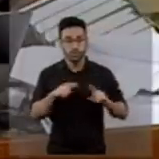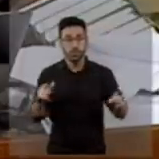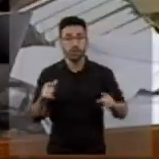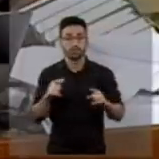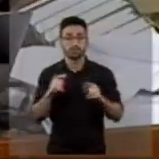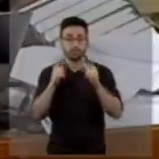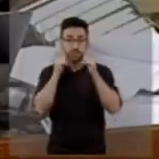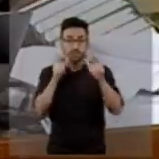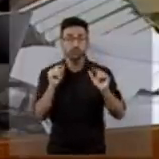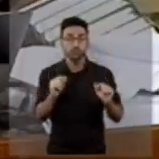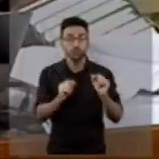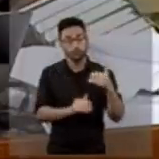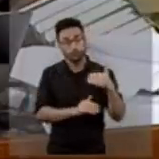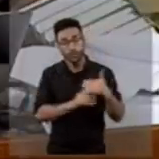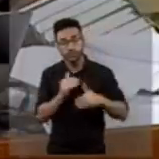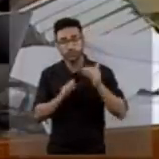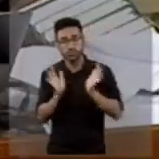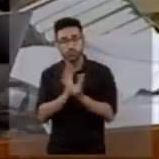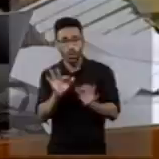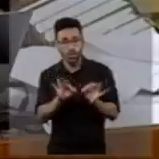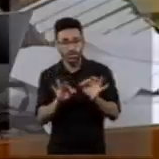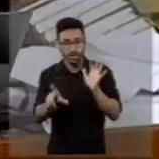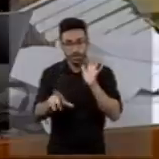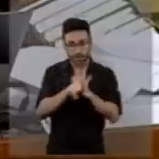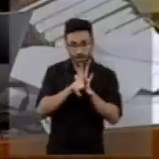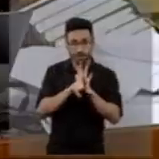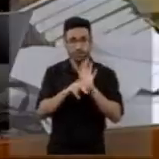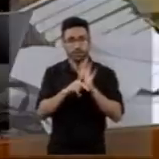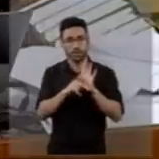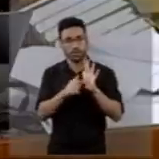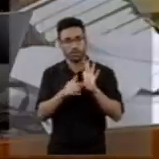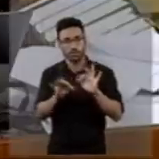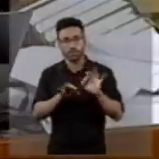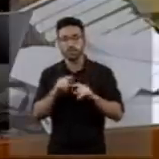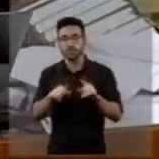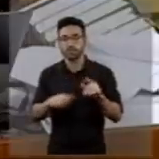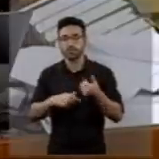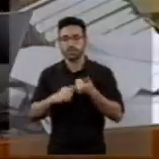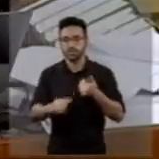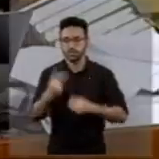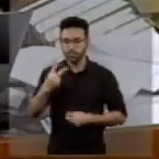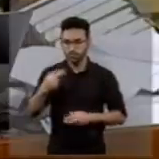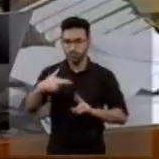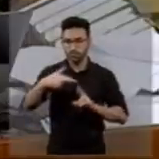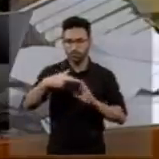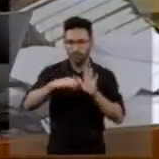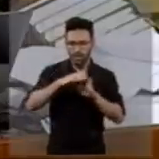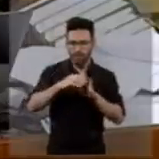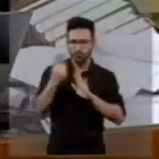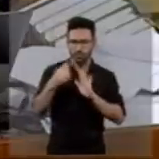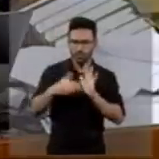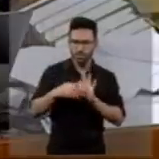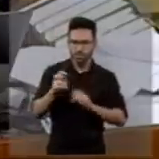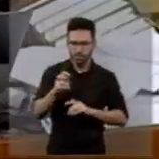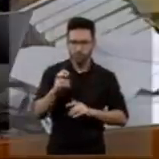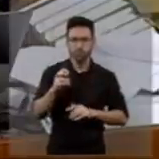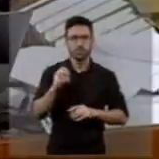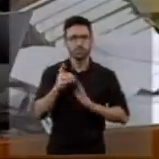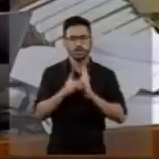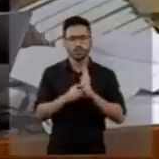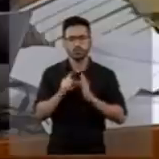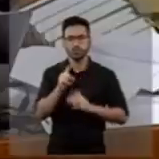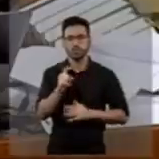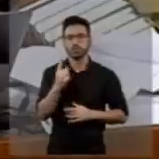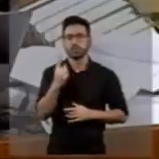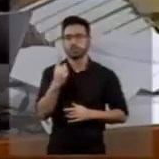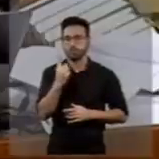interessantemente, então, o procedimento organizado pela legislação, o artigo 2º, parágrafo 1º a 5º do decreto